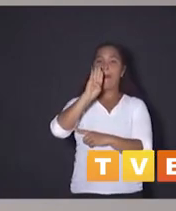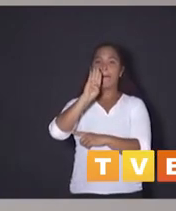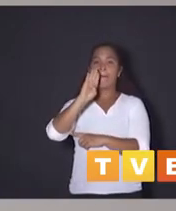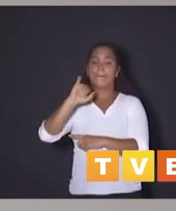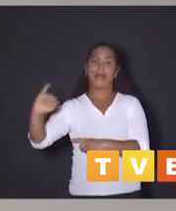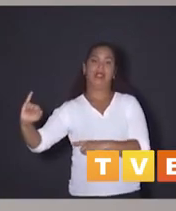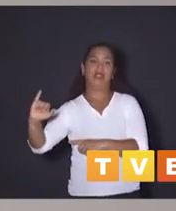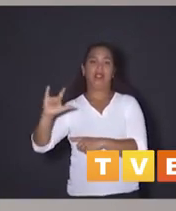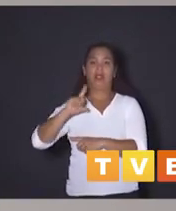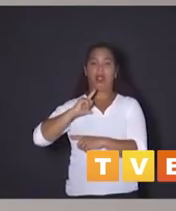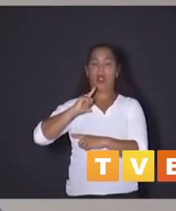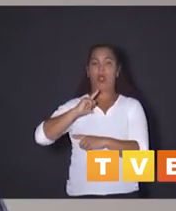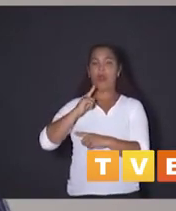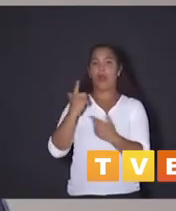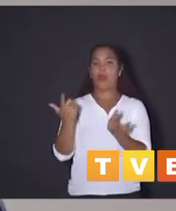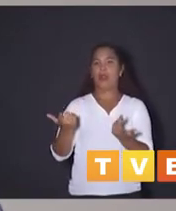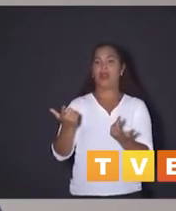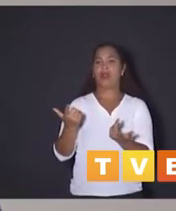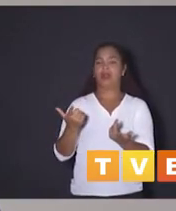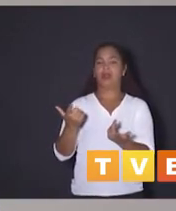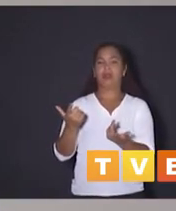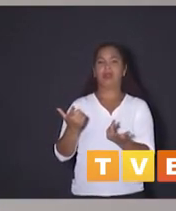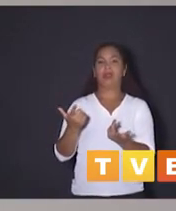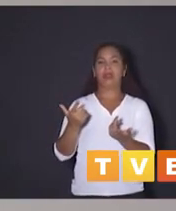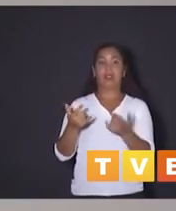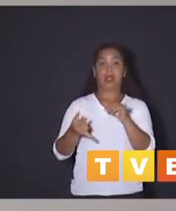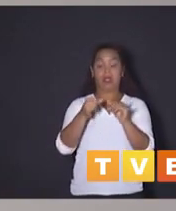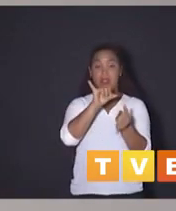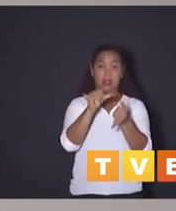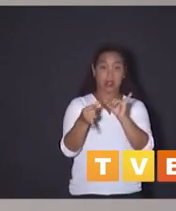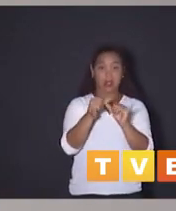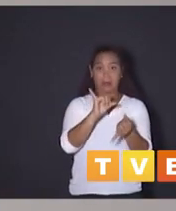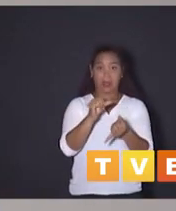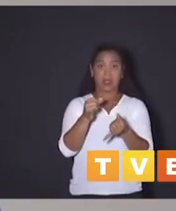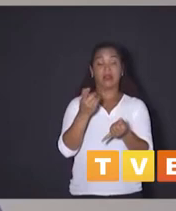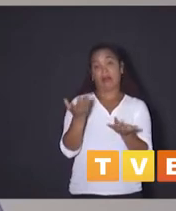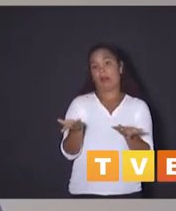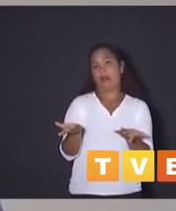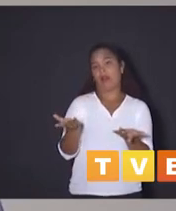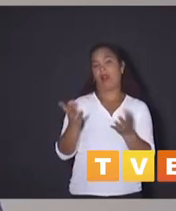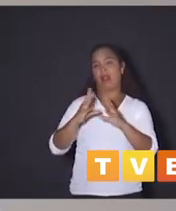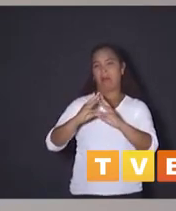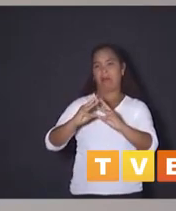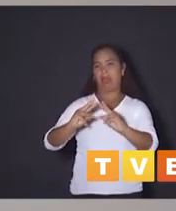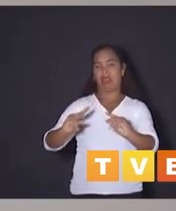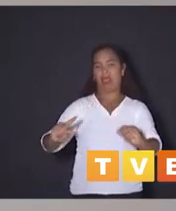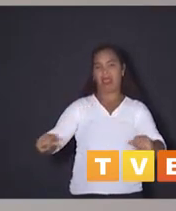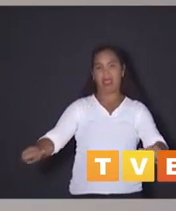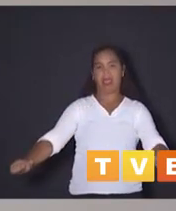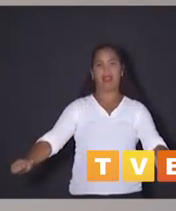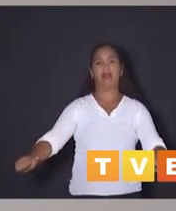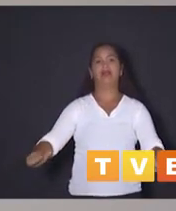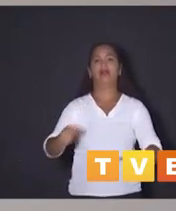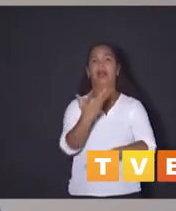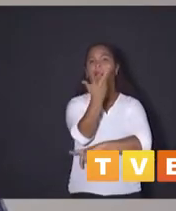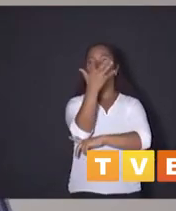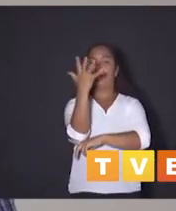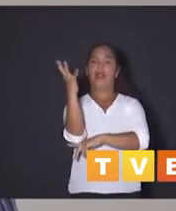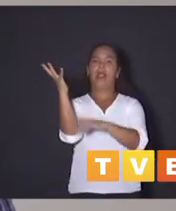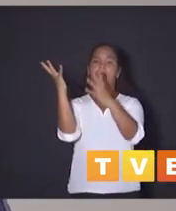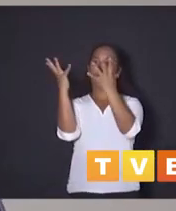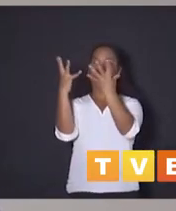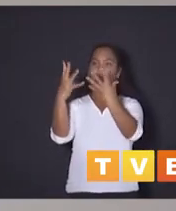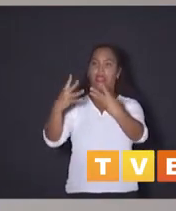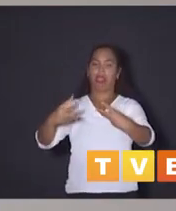herbicidas e de outros insumos químicos é evidentemente que eu tô danificando o que eu tô fazendo um atentado contra o meio ambiente se